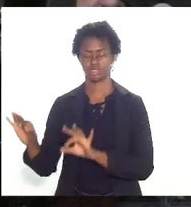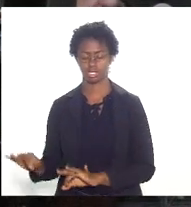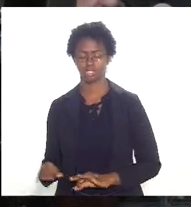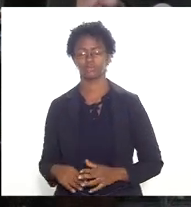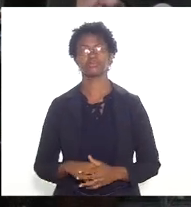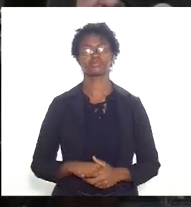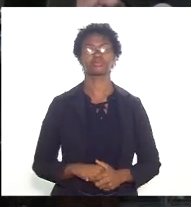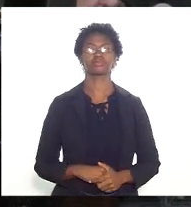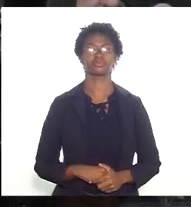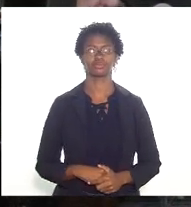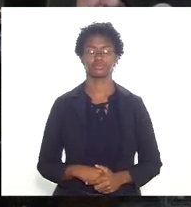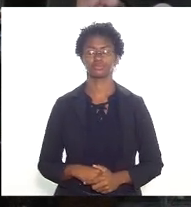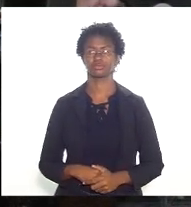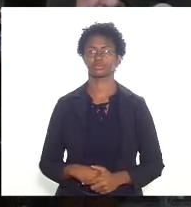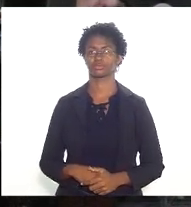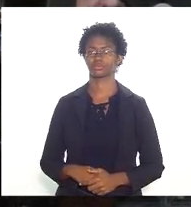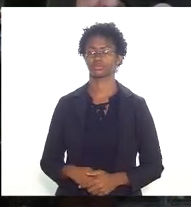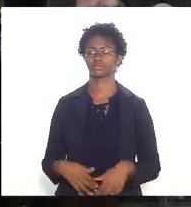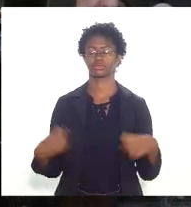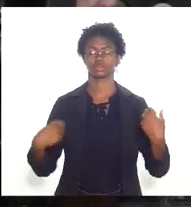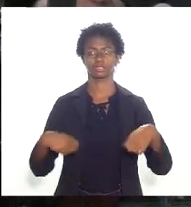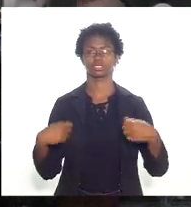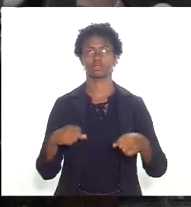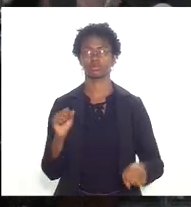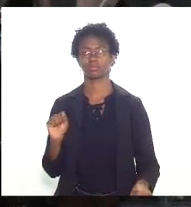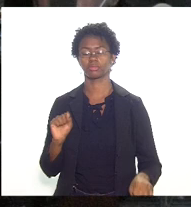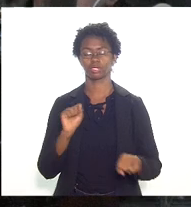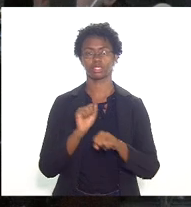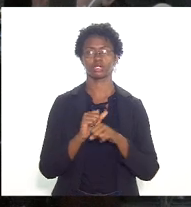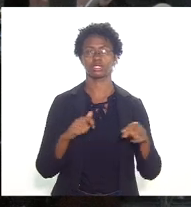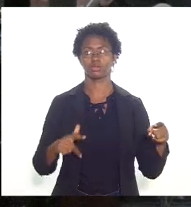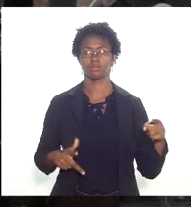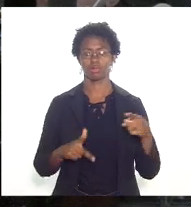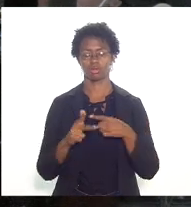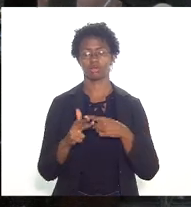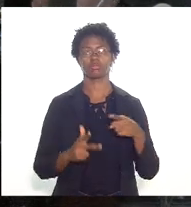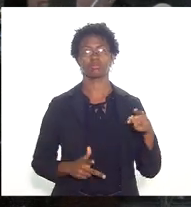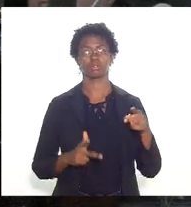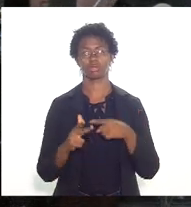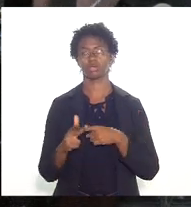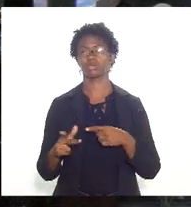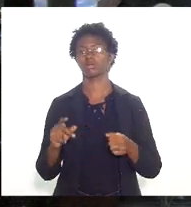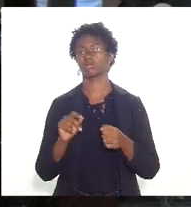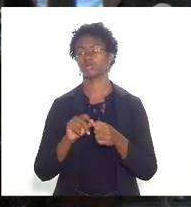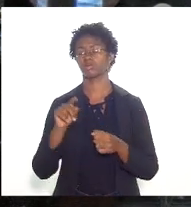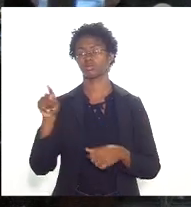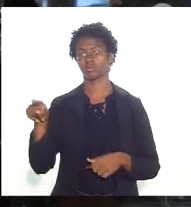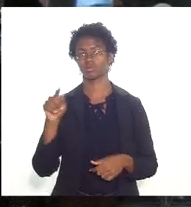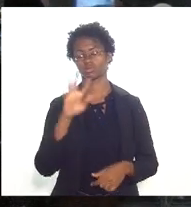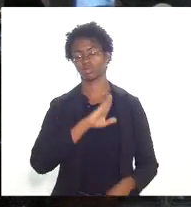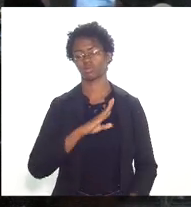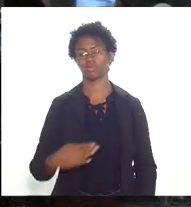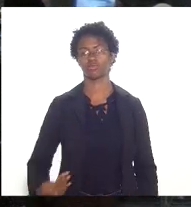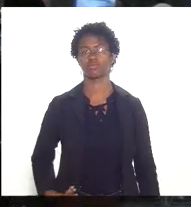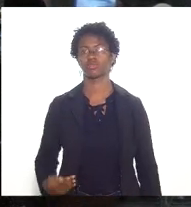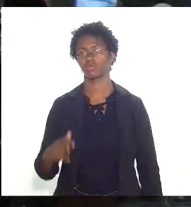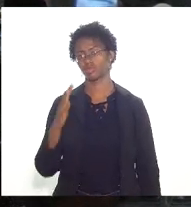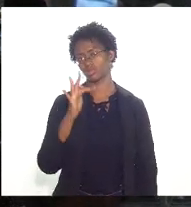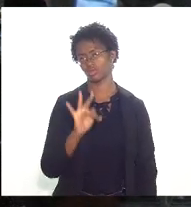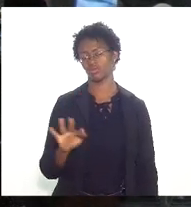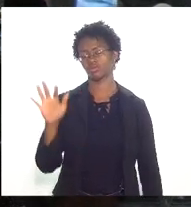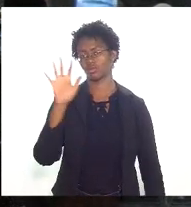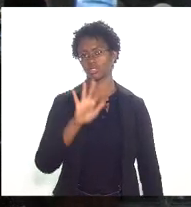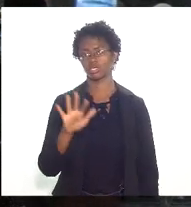e para aqueles que eles bloqueios feito pelo então governo federal das Contas